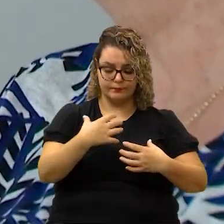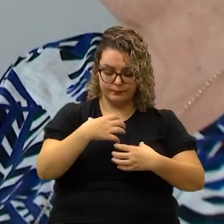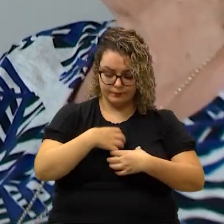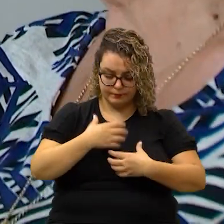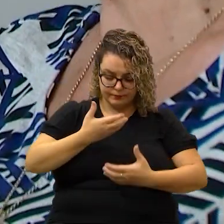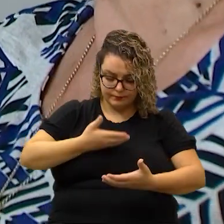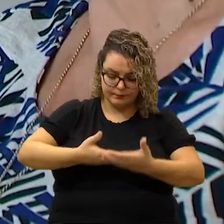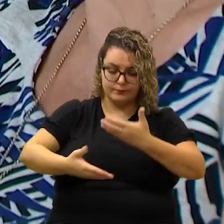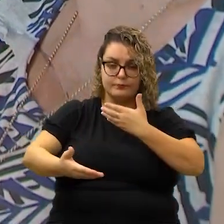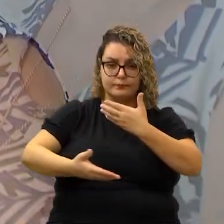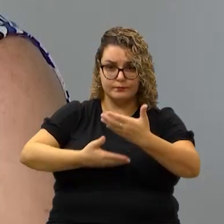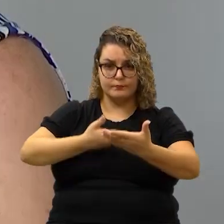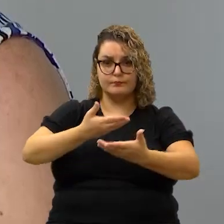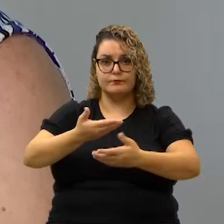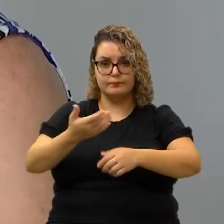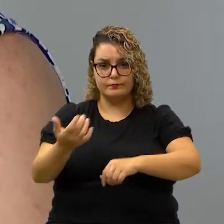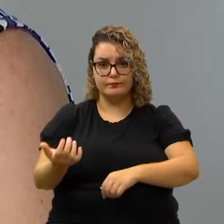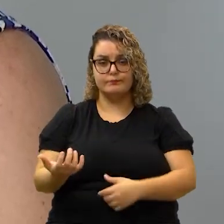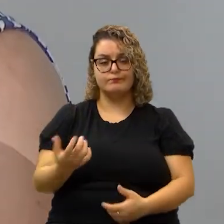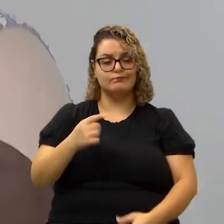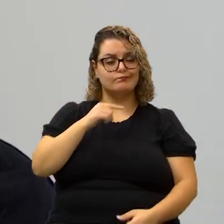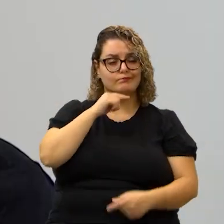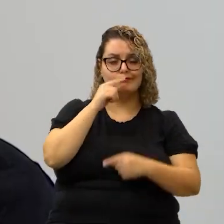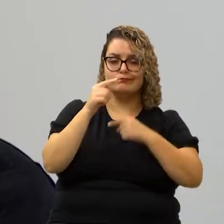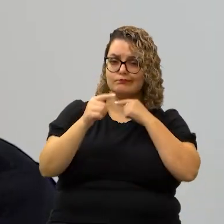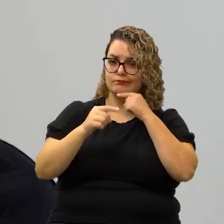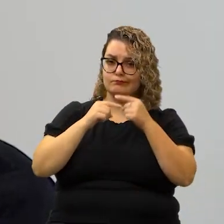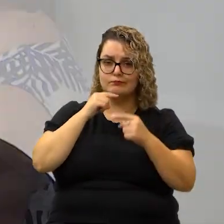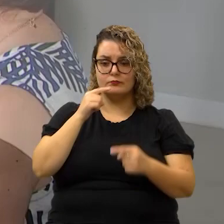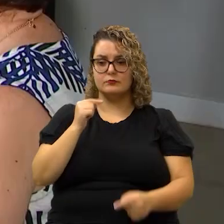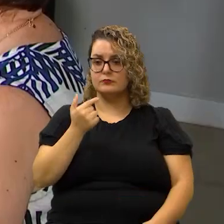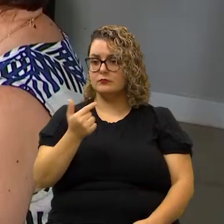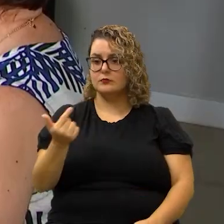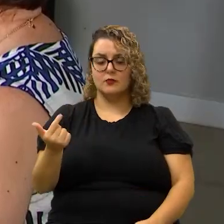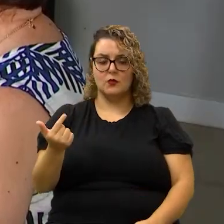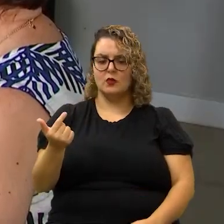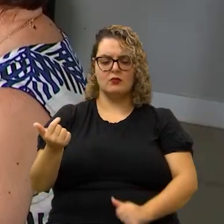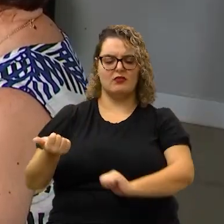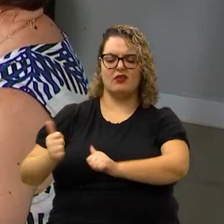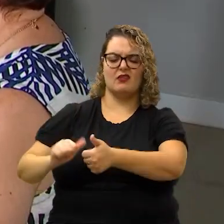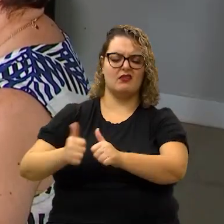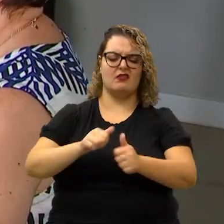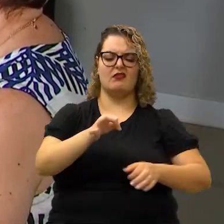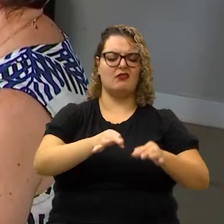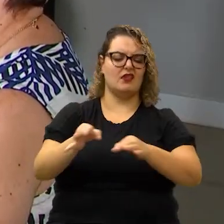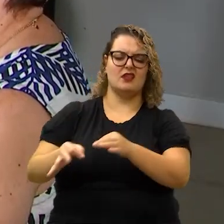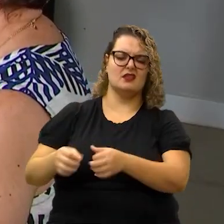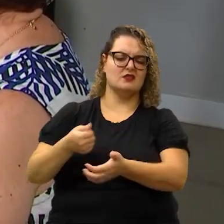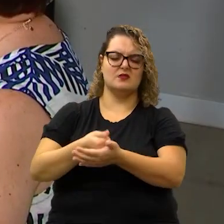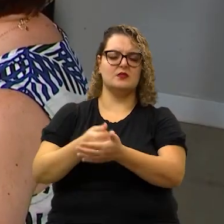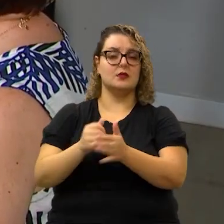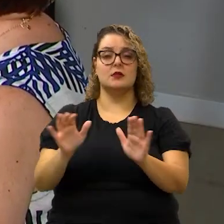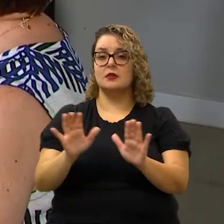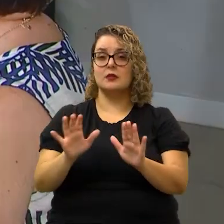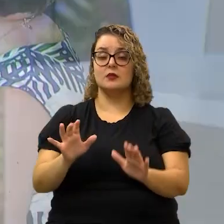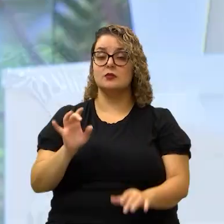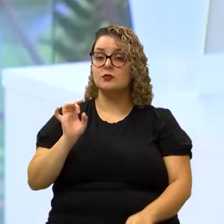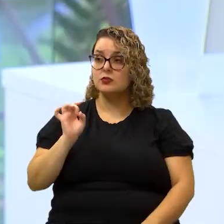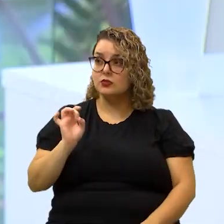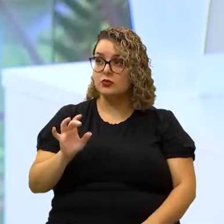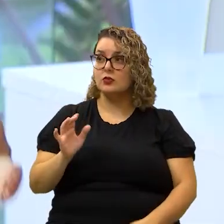trocam sentimentos, emoções, dúvidas. Não há lugar para julgamentos e